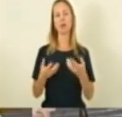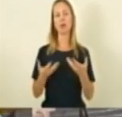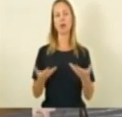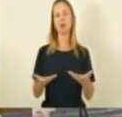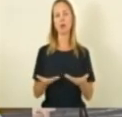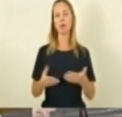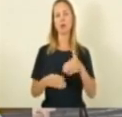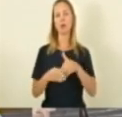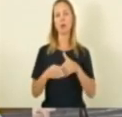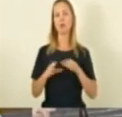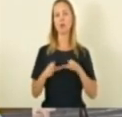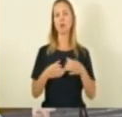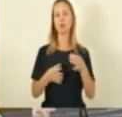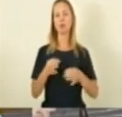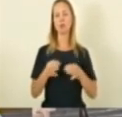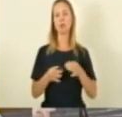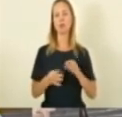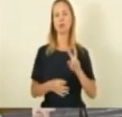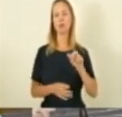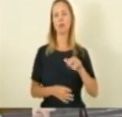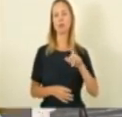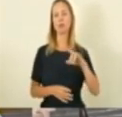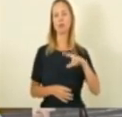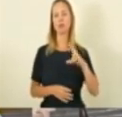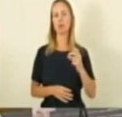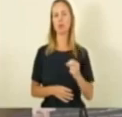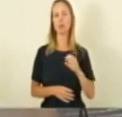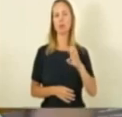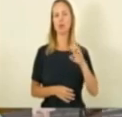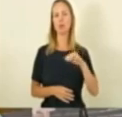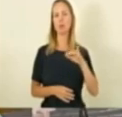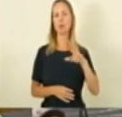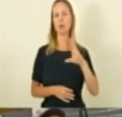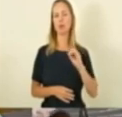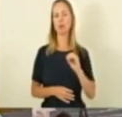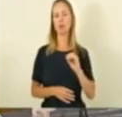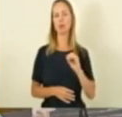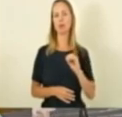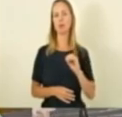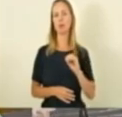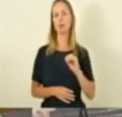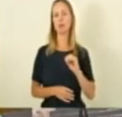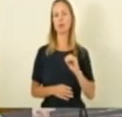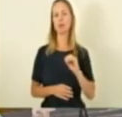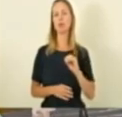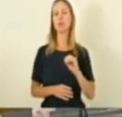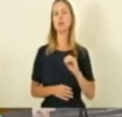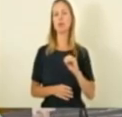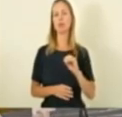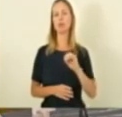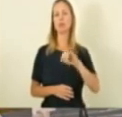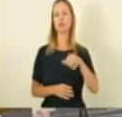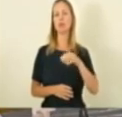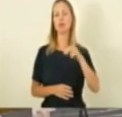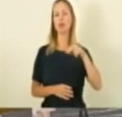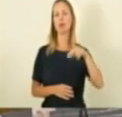os votos na Comissão de Justiça com o voto deputado Wandir Leite, deputado doutor Emílio Mameri, com o relator deputado Janete Sá,